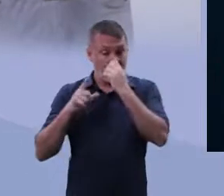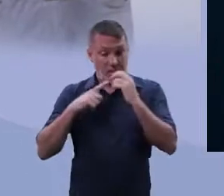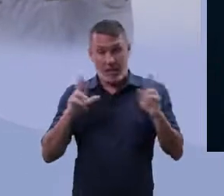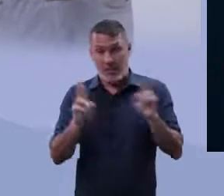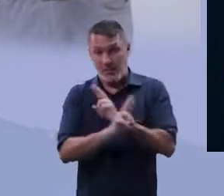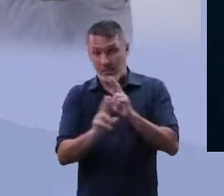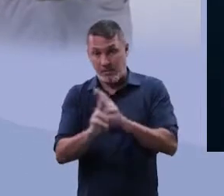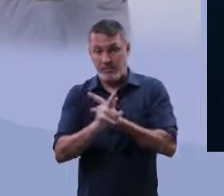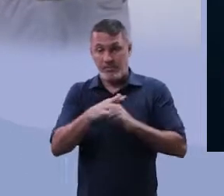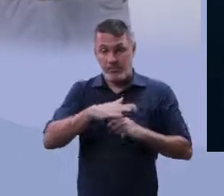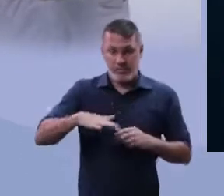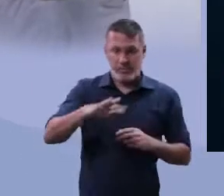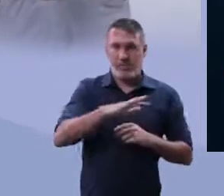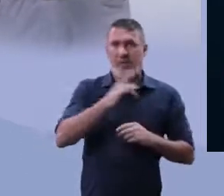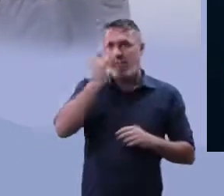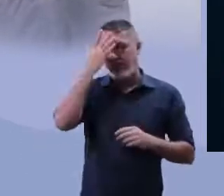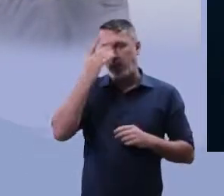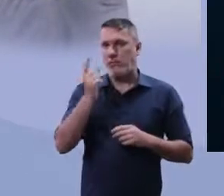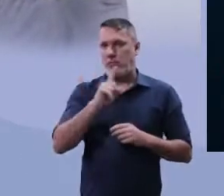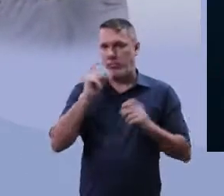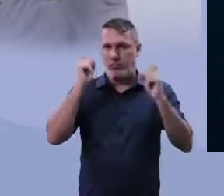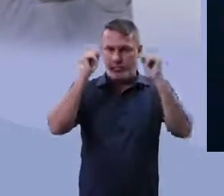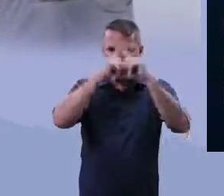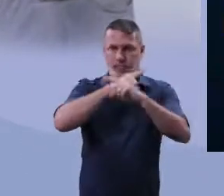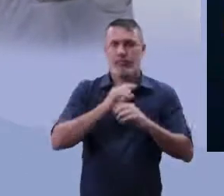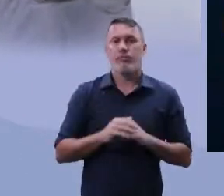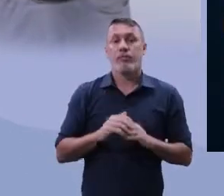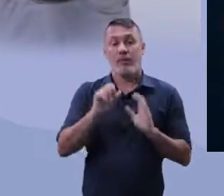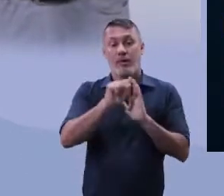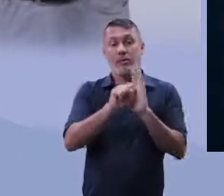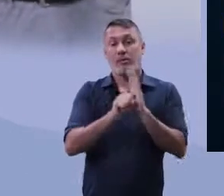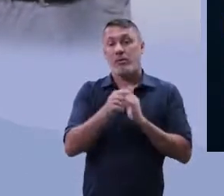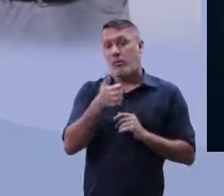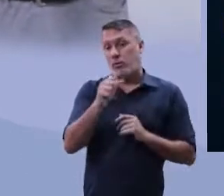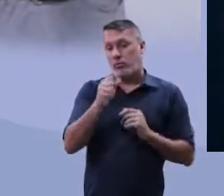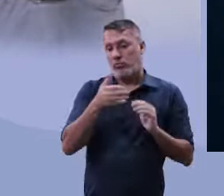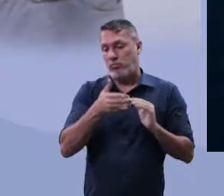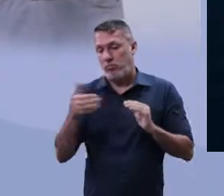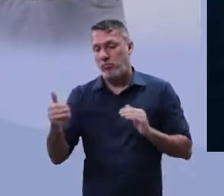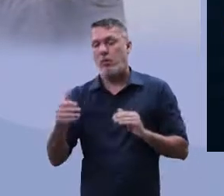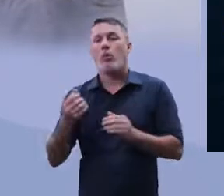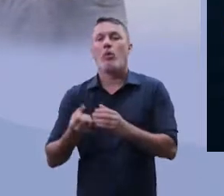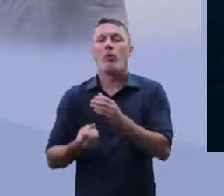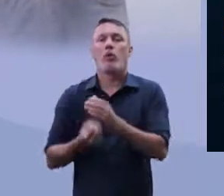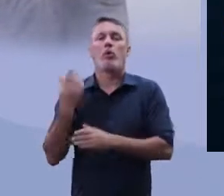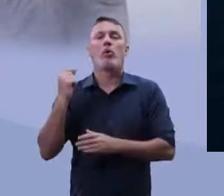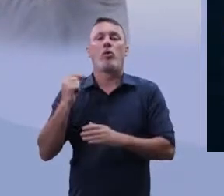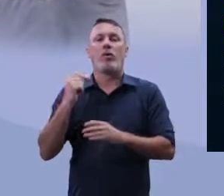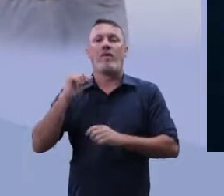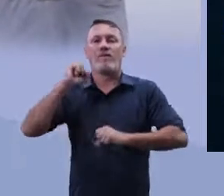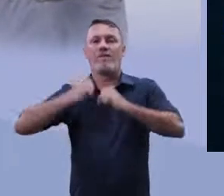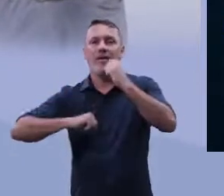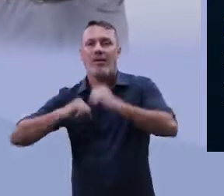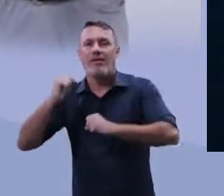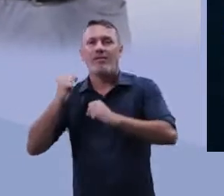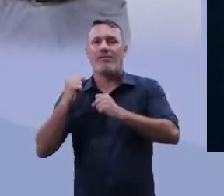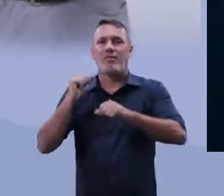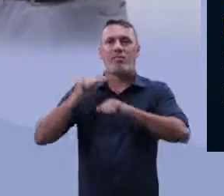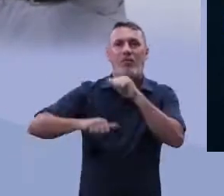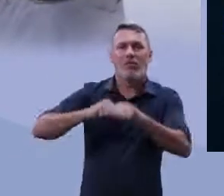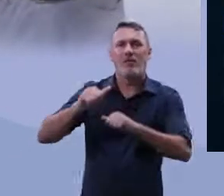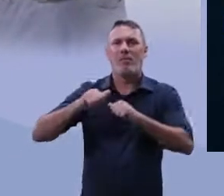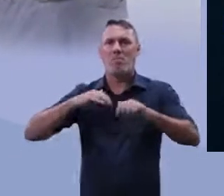relação, né, ela tem uma certa complexidade. A partir do século XVIII, nós temos aí o processo de industrialização, as